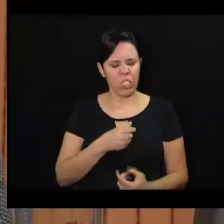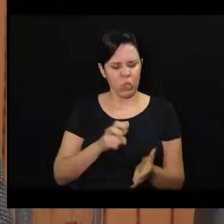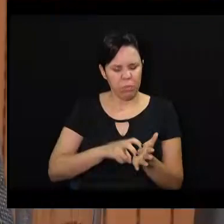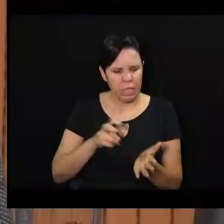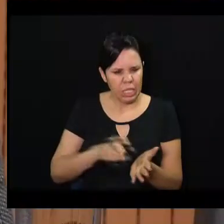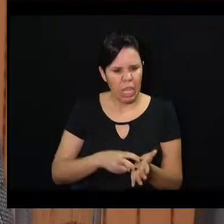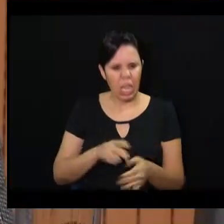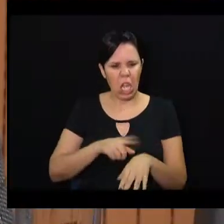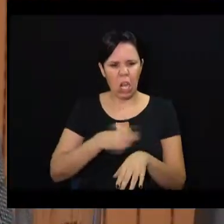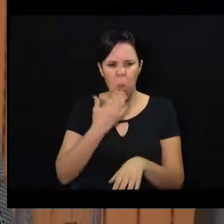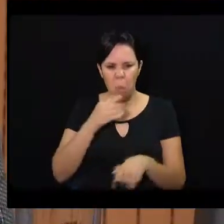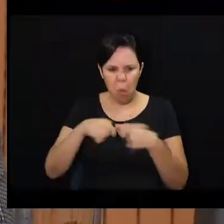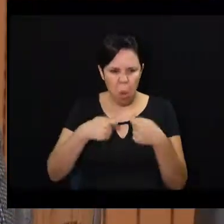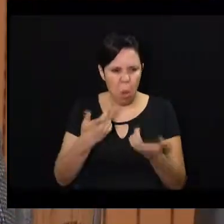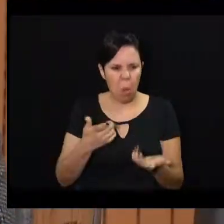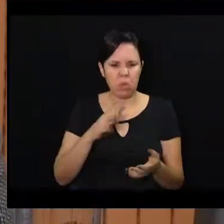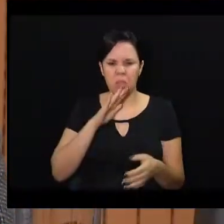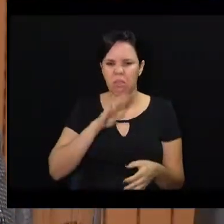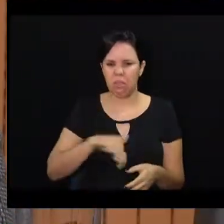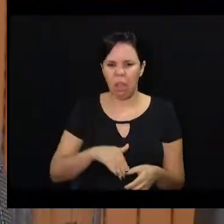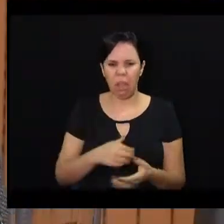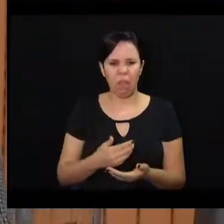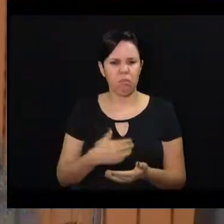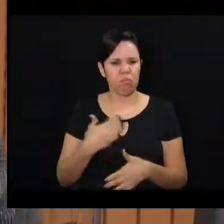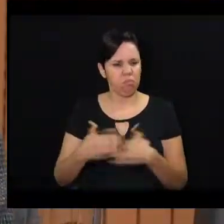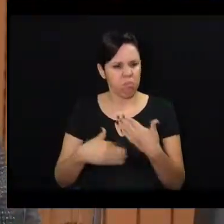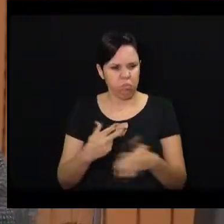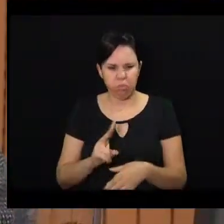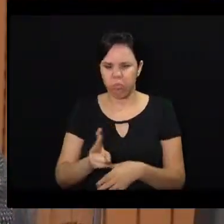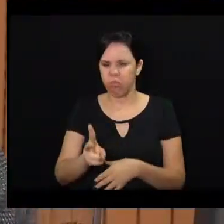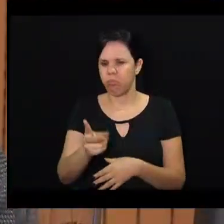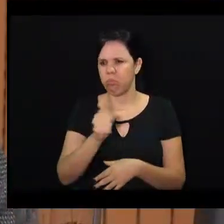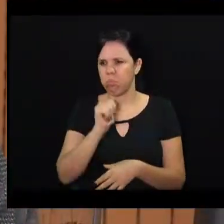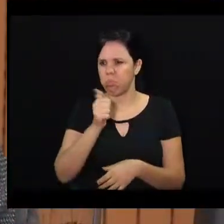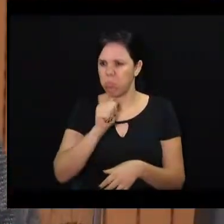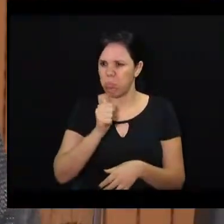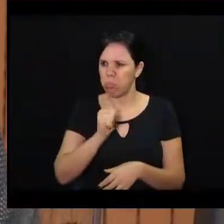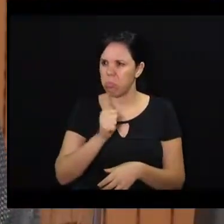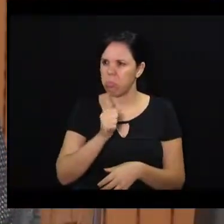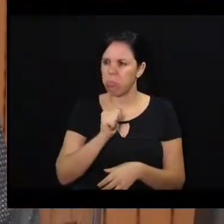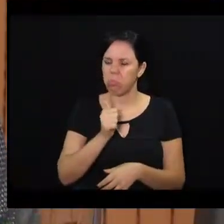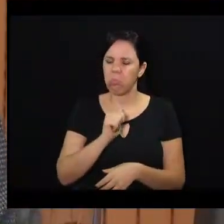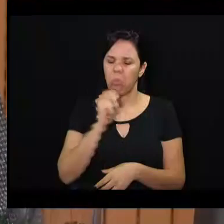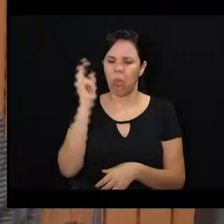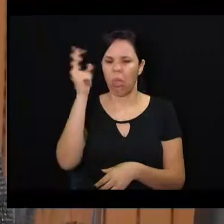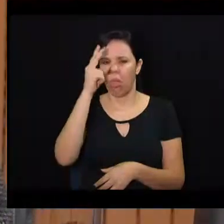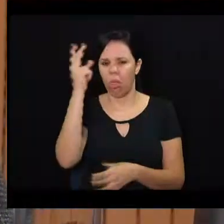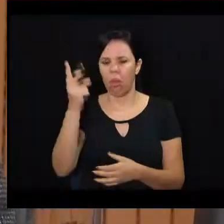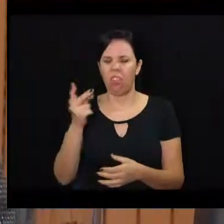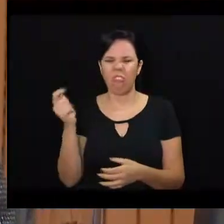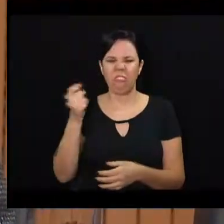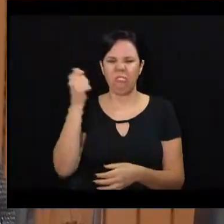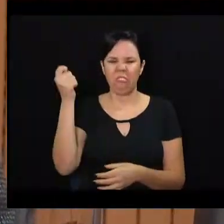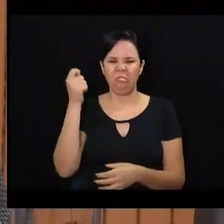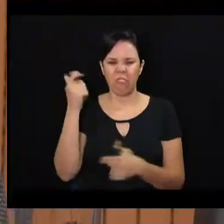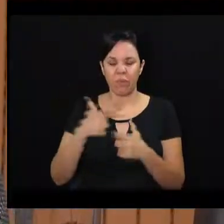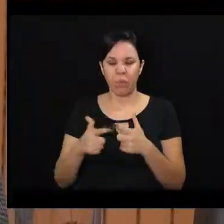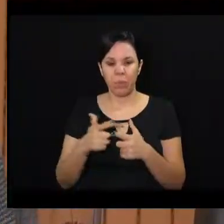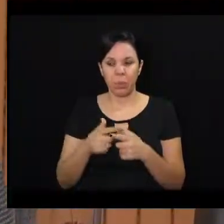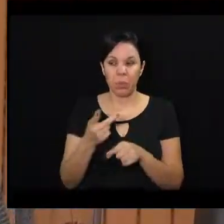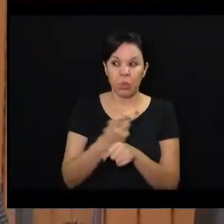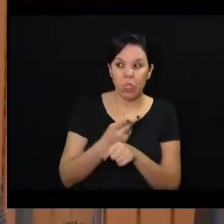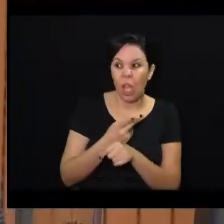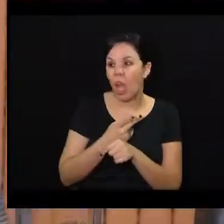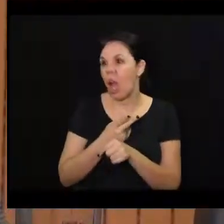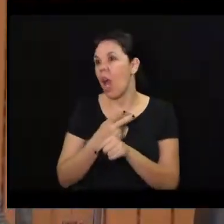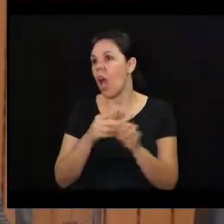hora do almoço, à tarde. Enfim, criou um grave problema que tive que procurar ajuda.